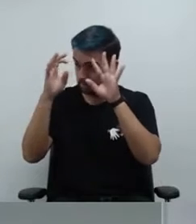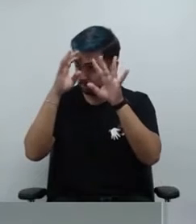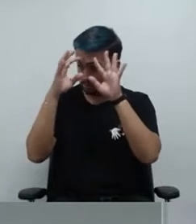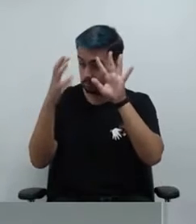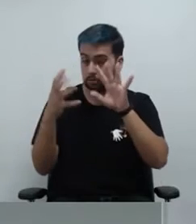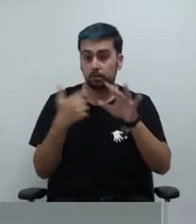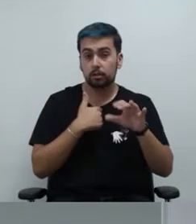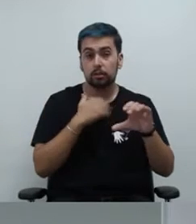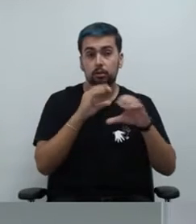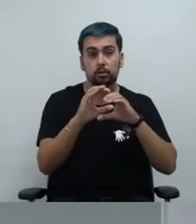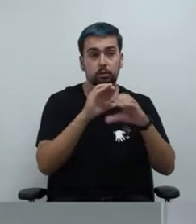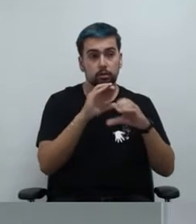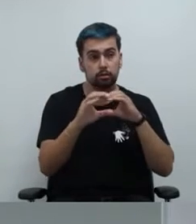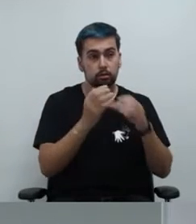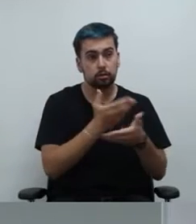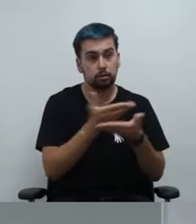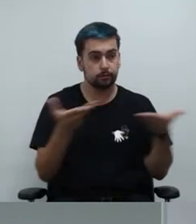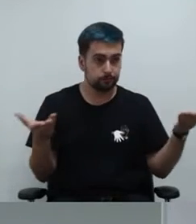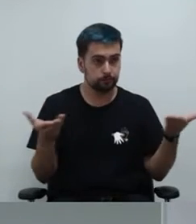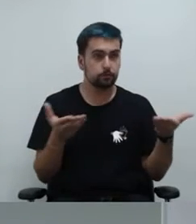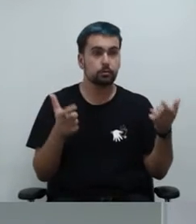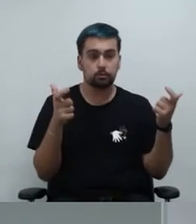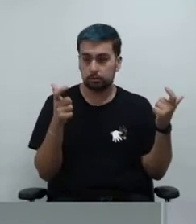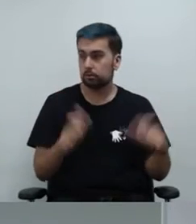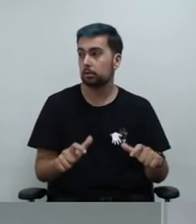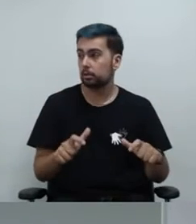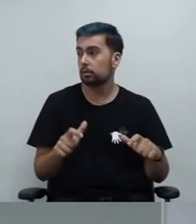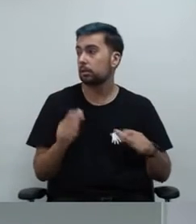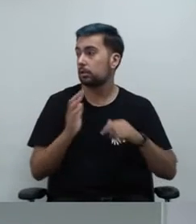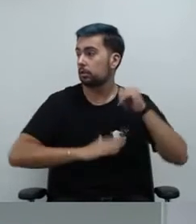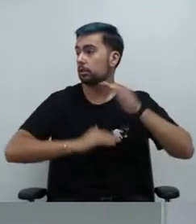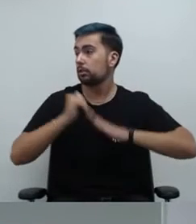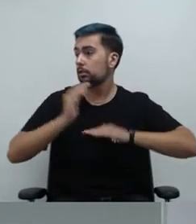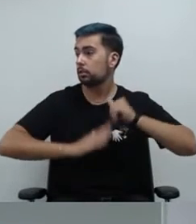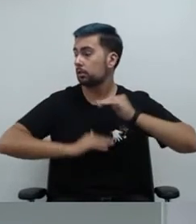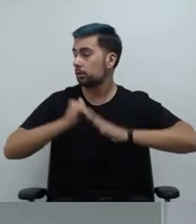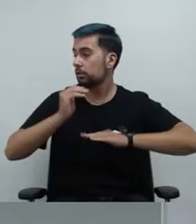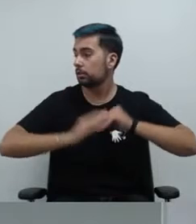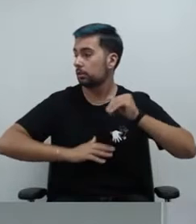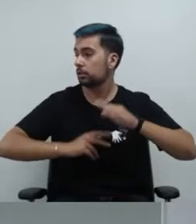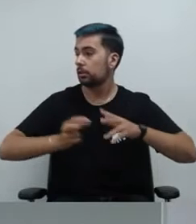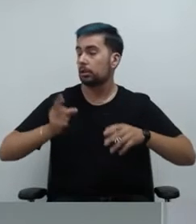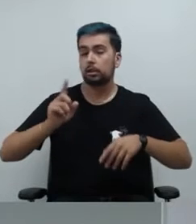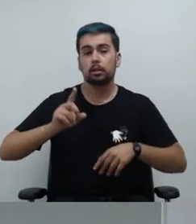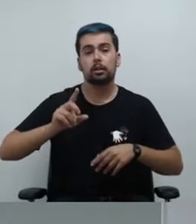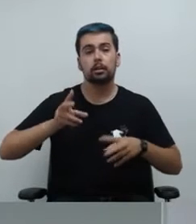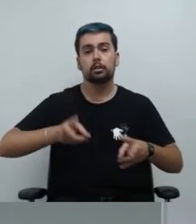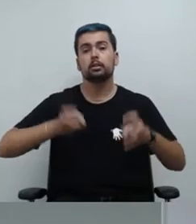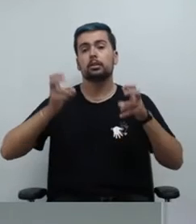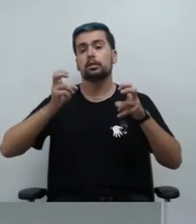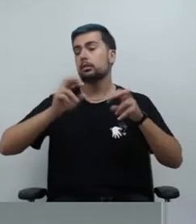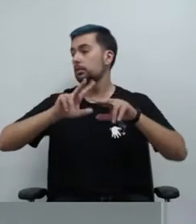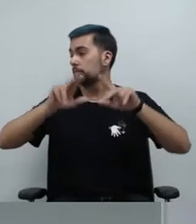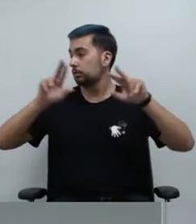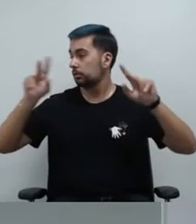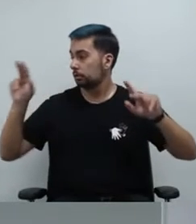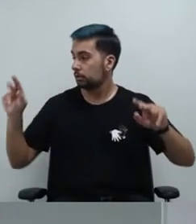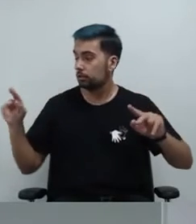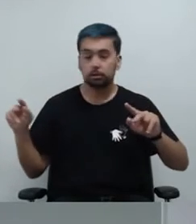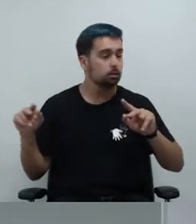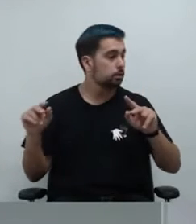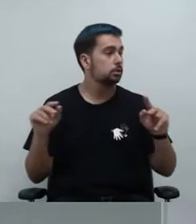queria comunicar a vocês um lugar, uma prática que é percebida em diferentes culturas, em